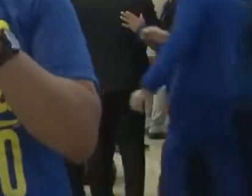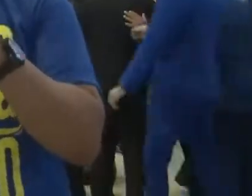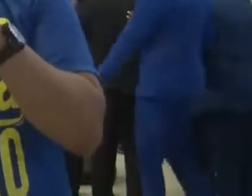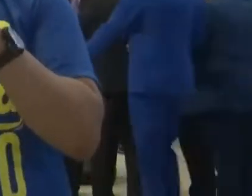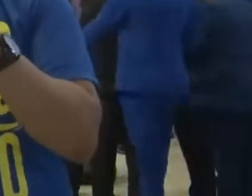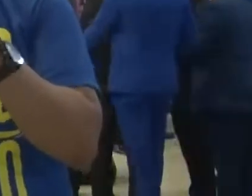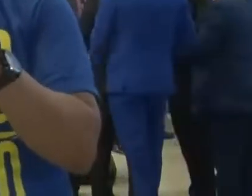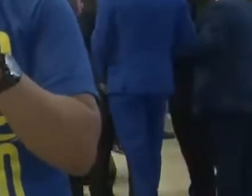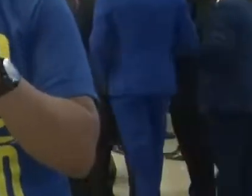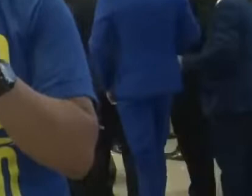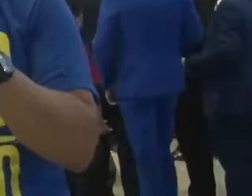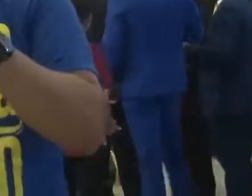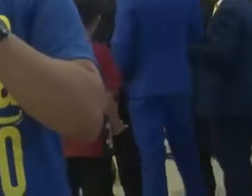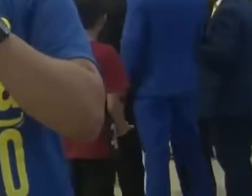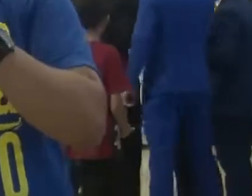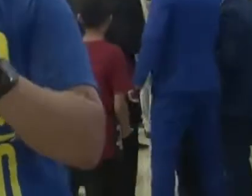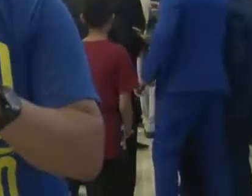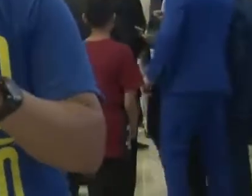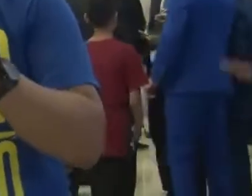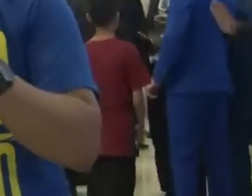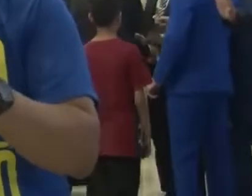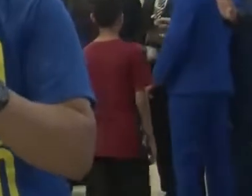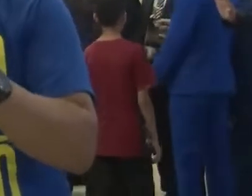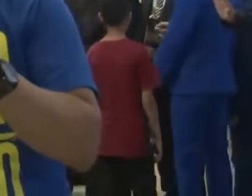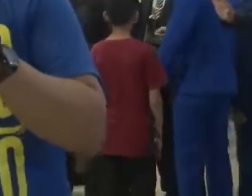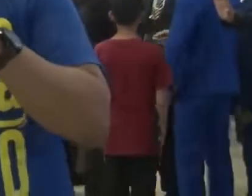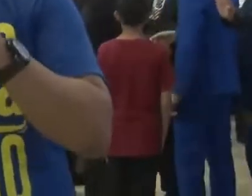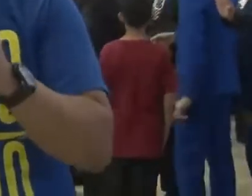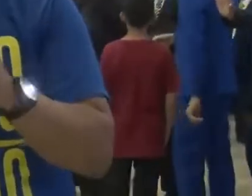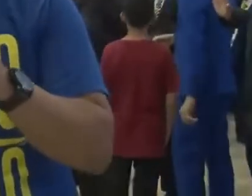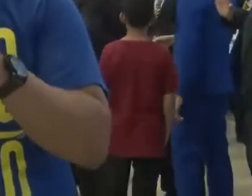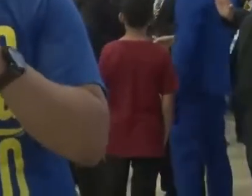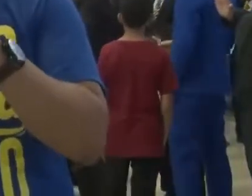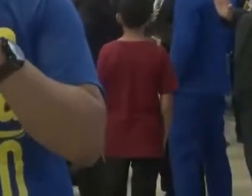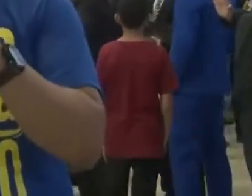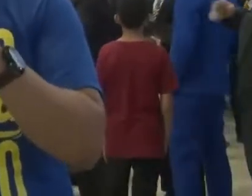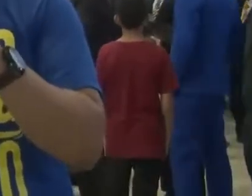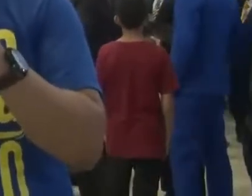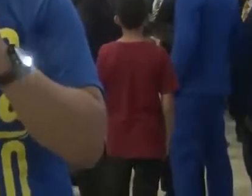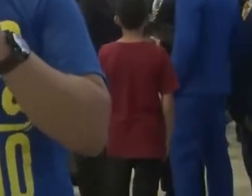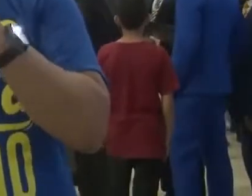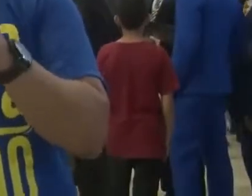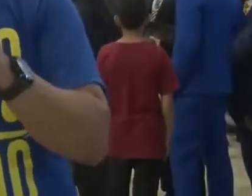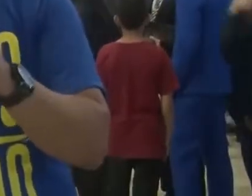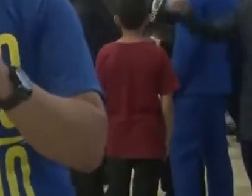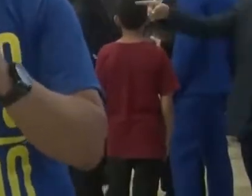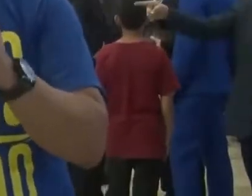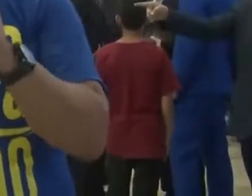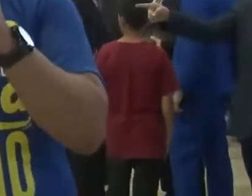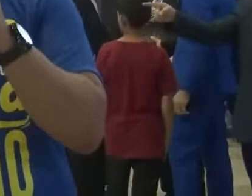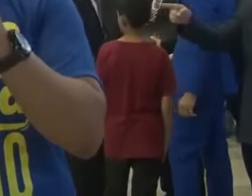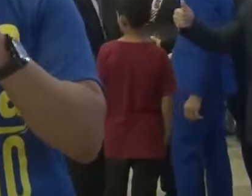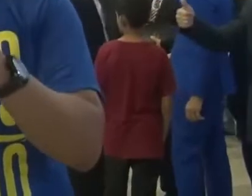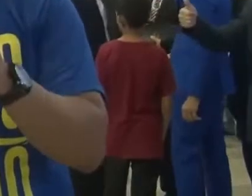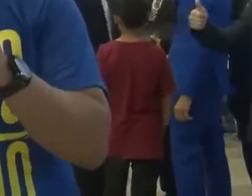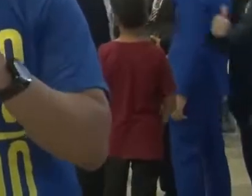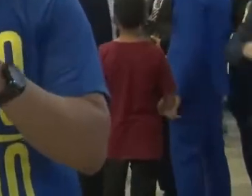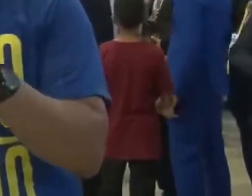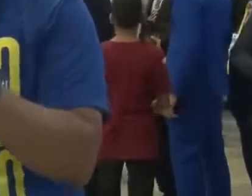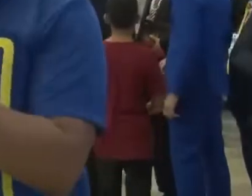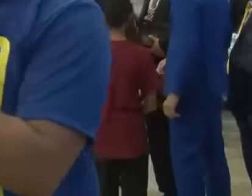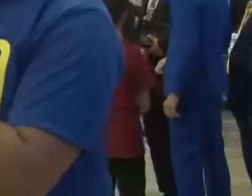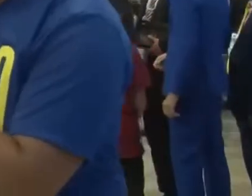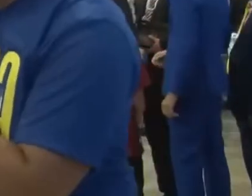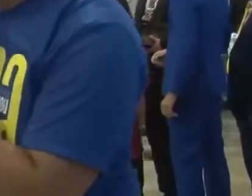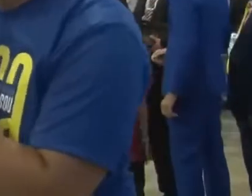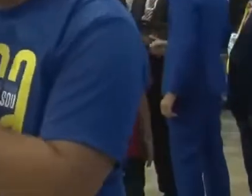Década, compartilhe essa live para que mais pessoas possam ouvir essa palavra e ser impactados pela